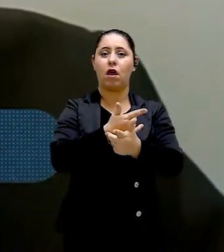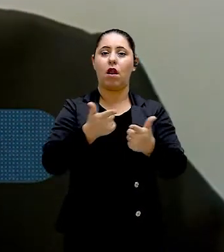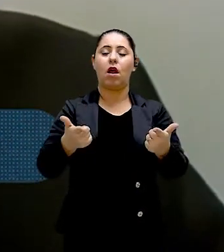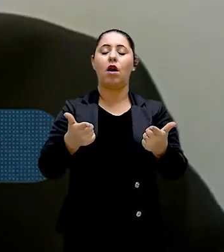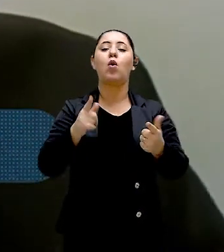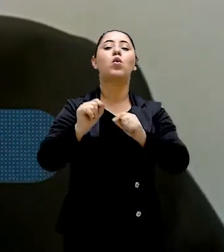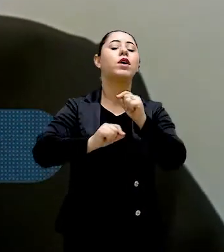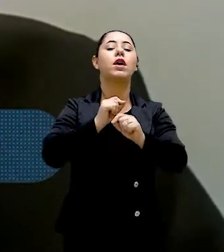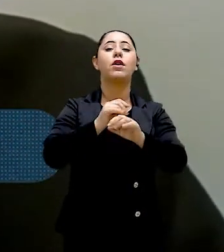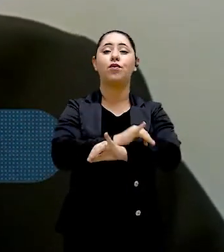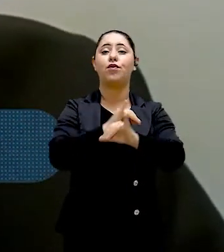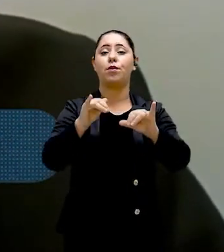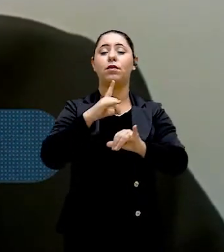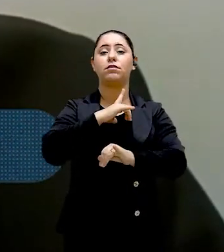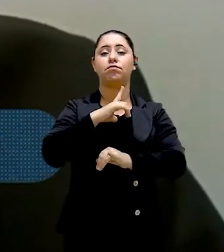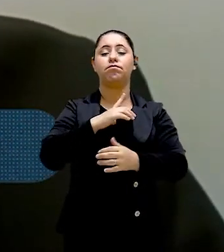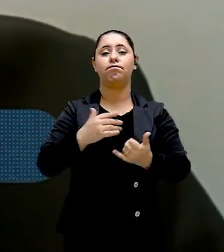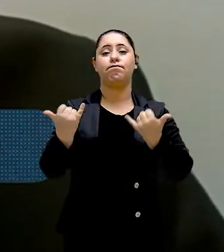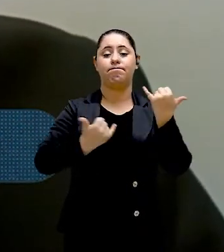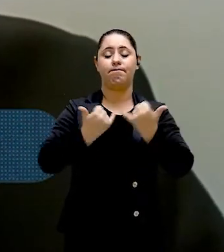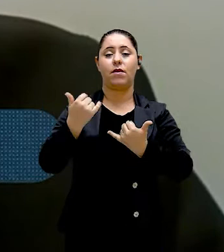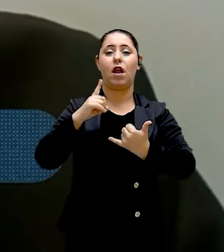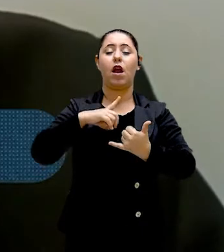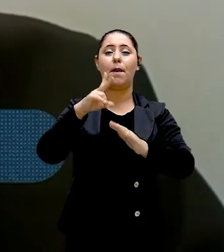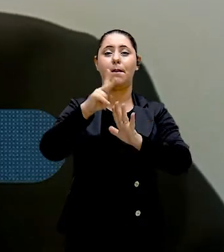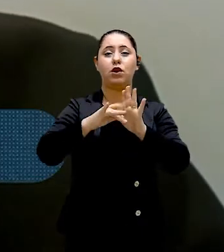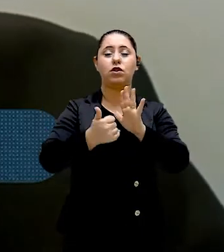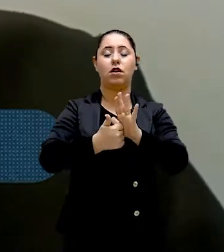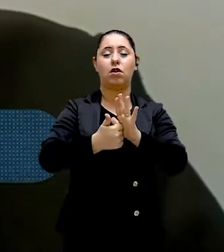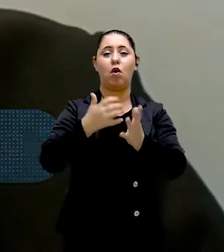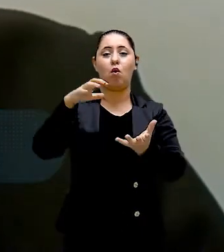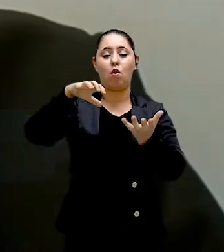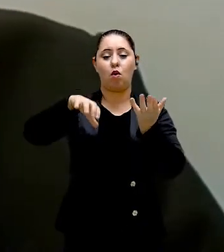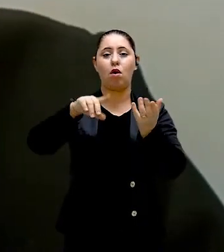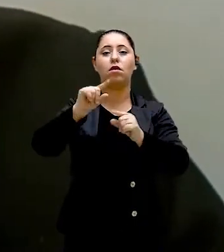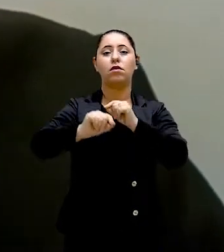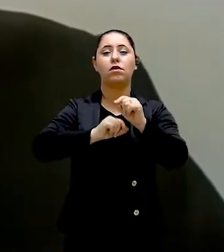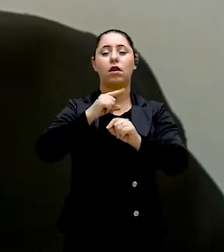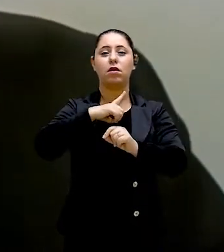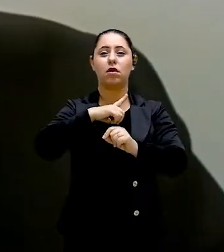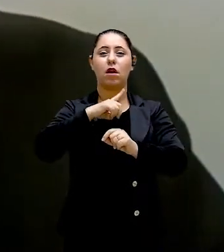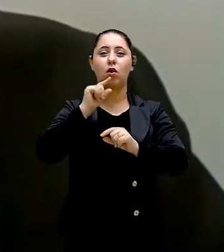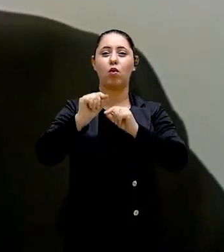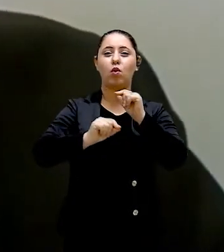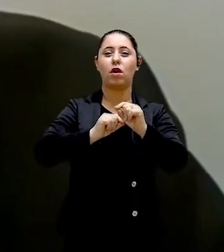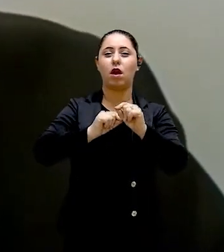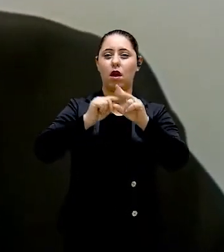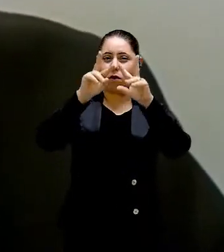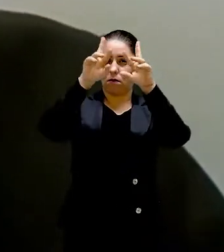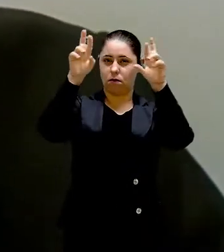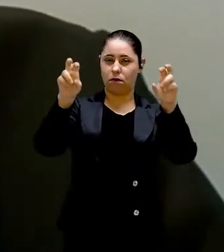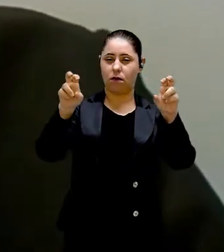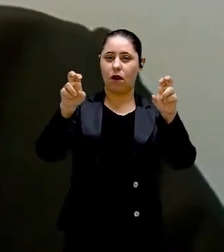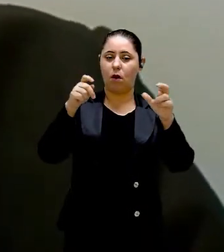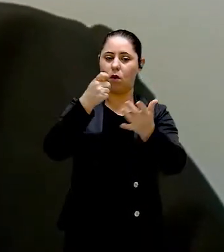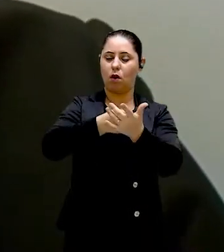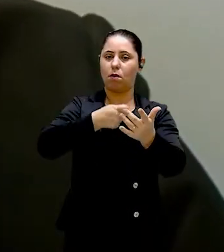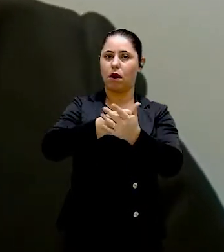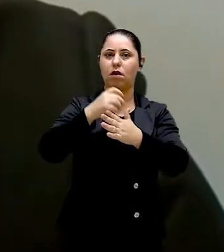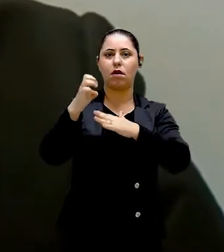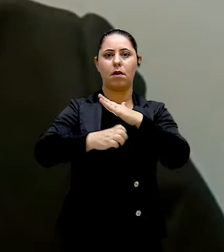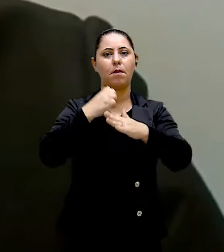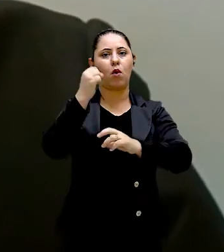há projetos de lei em tramitação no Congresso Nacional que visam exatamente obrigar a indústria